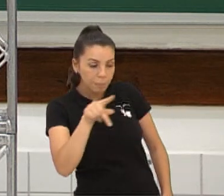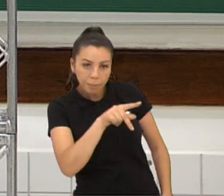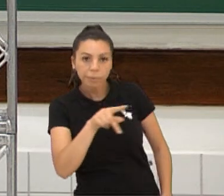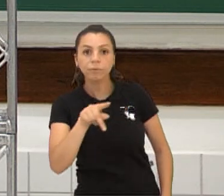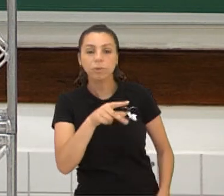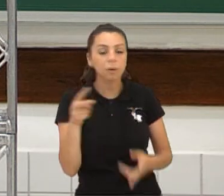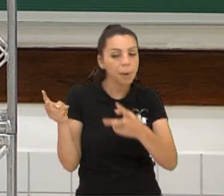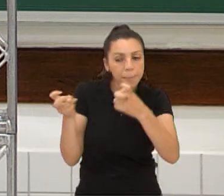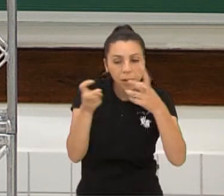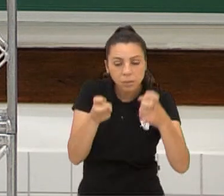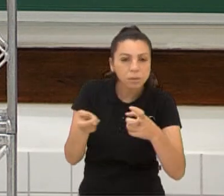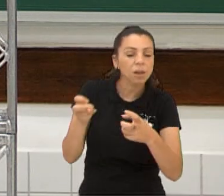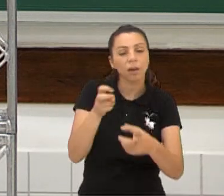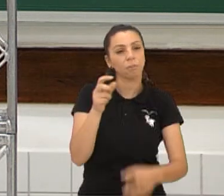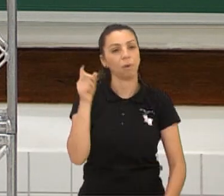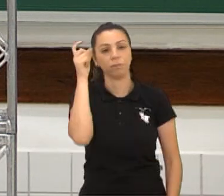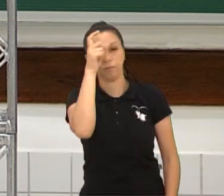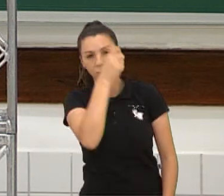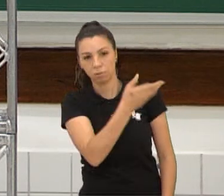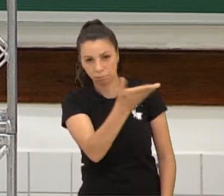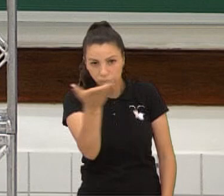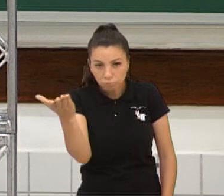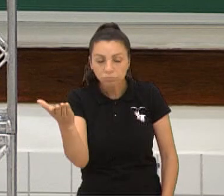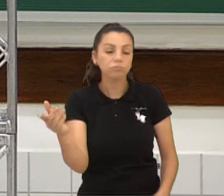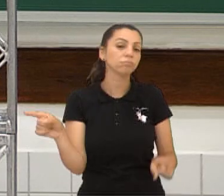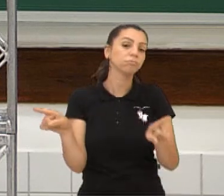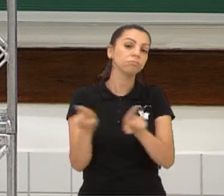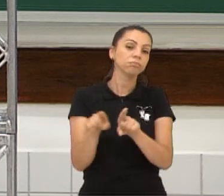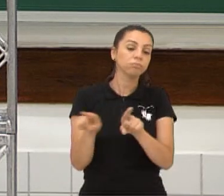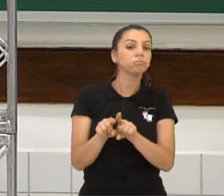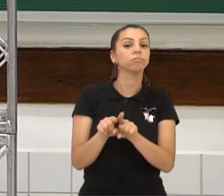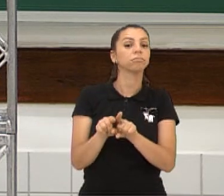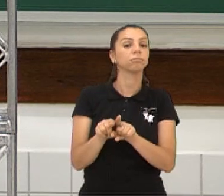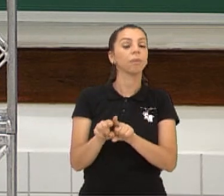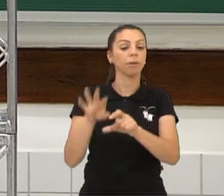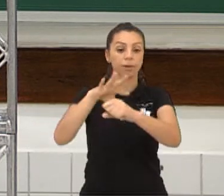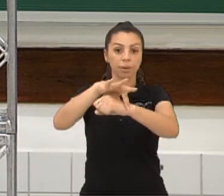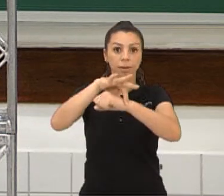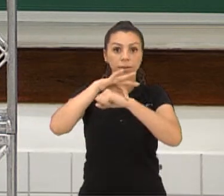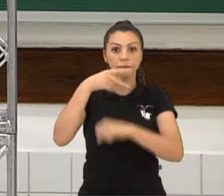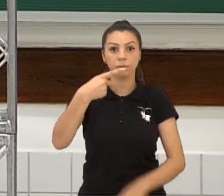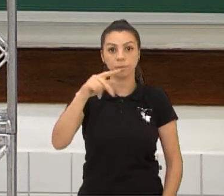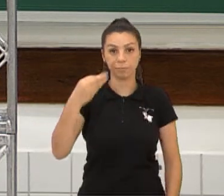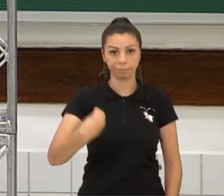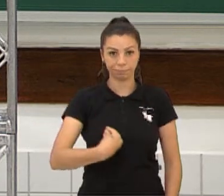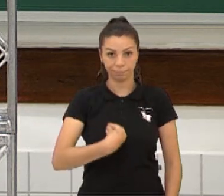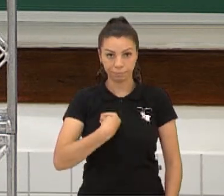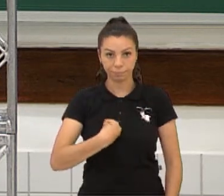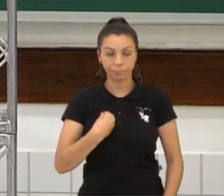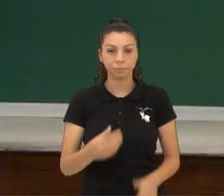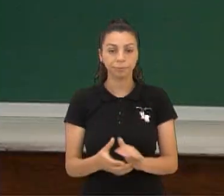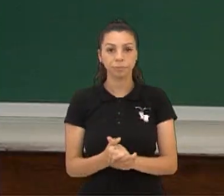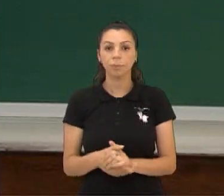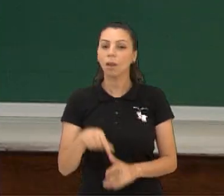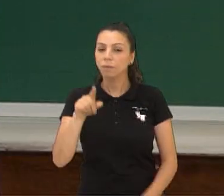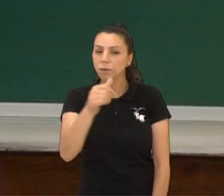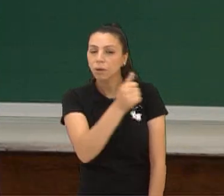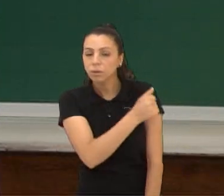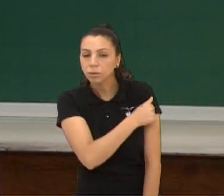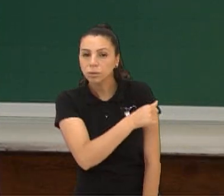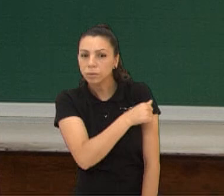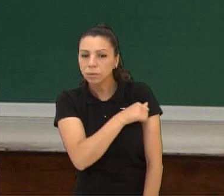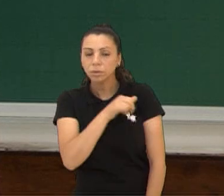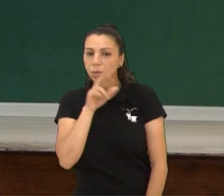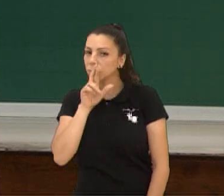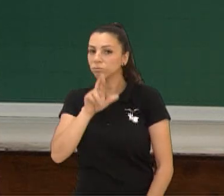está entendendo as aulas, consiga fazer a correção e também garante a sua frequência, beleza? Você que não está fazendo